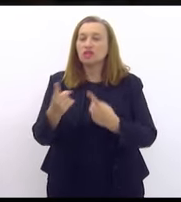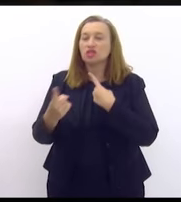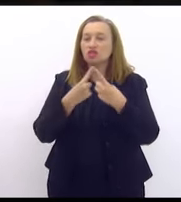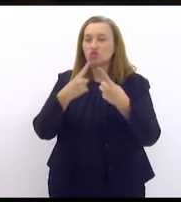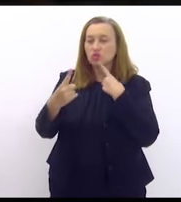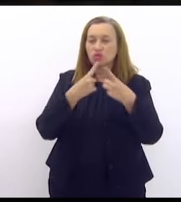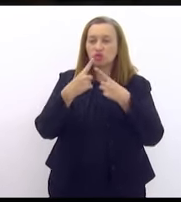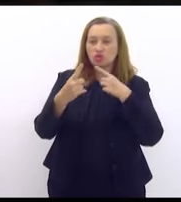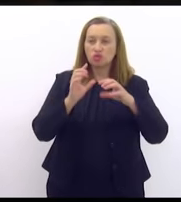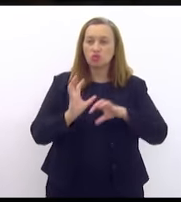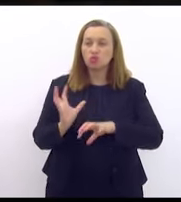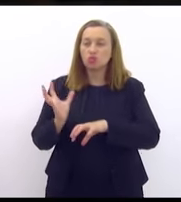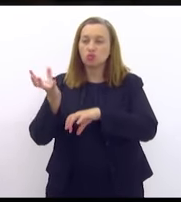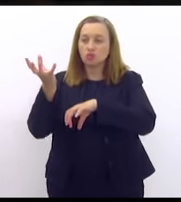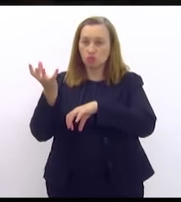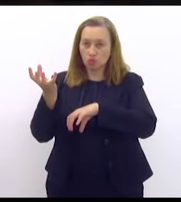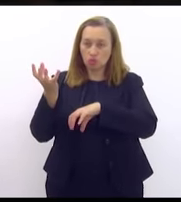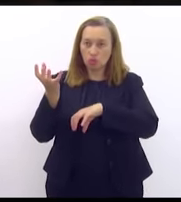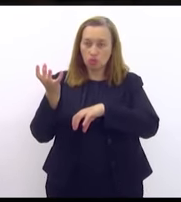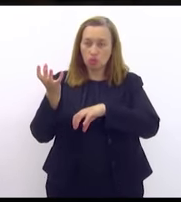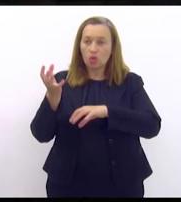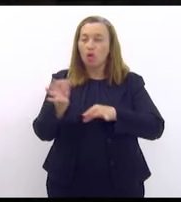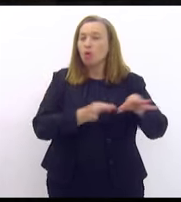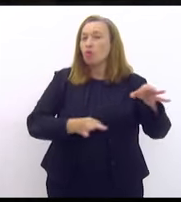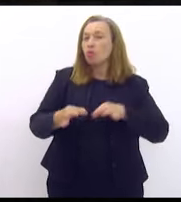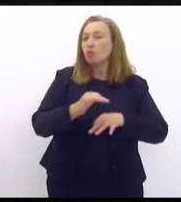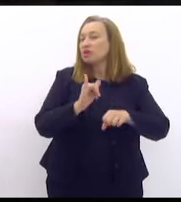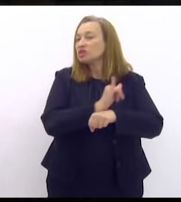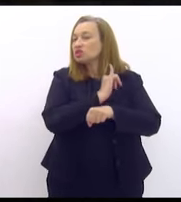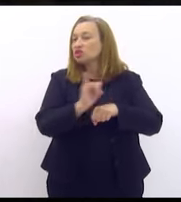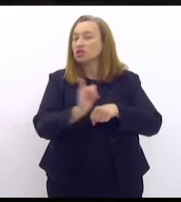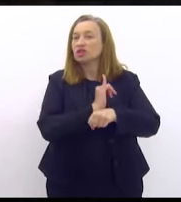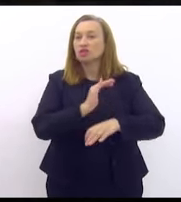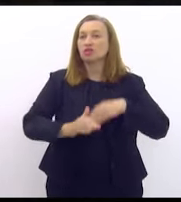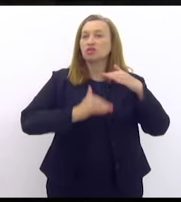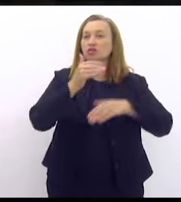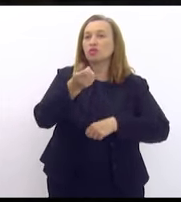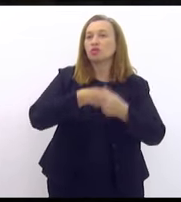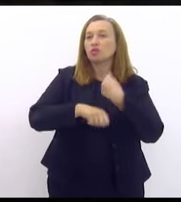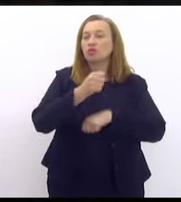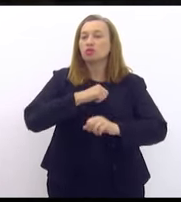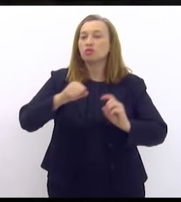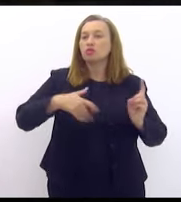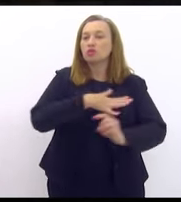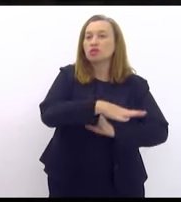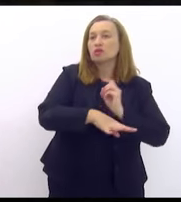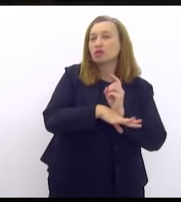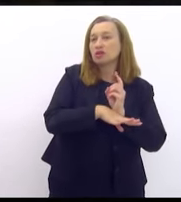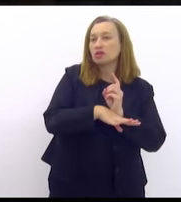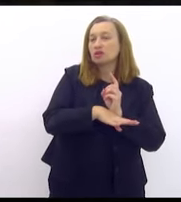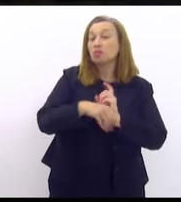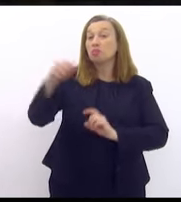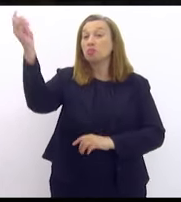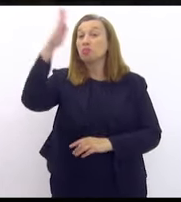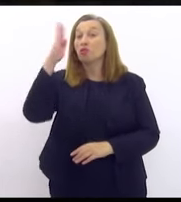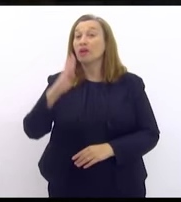no Congresso Nacional um plano estratégico de desenvolvimento econômico e social para o